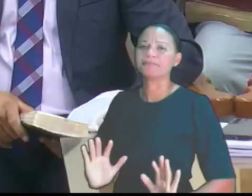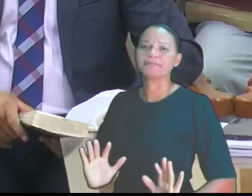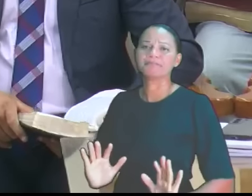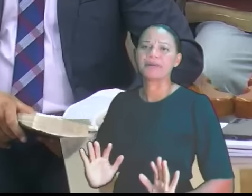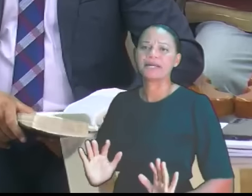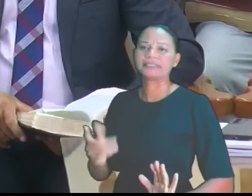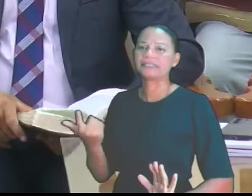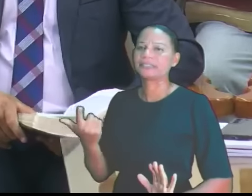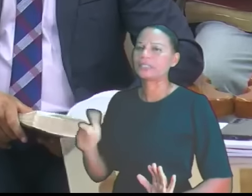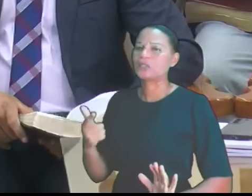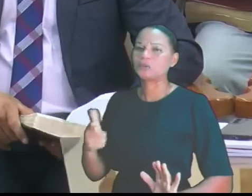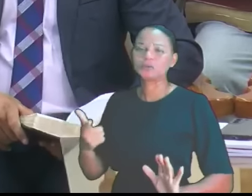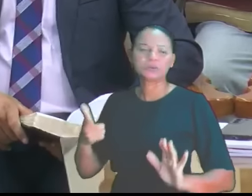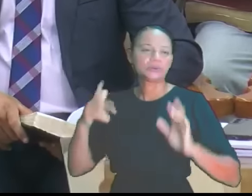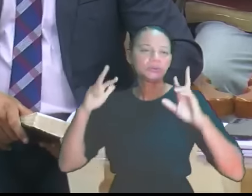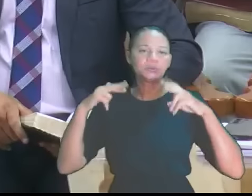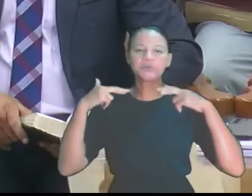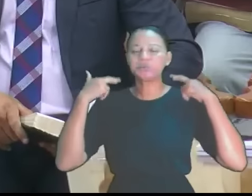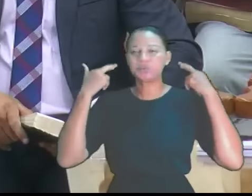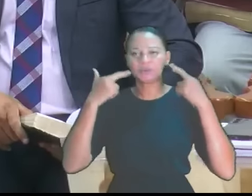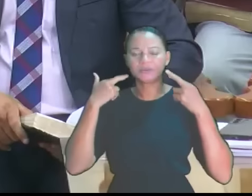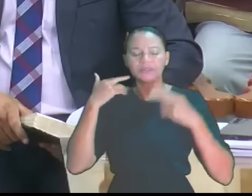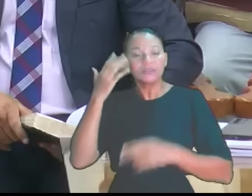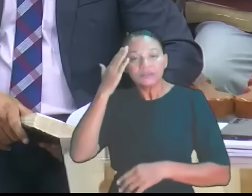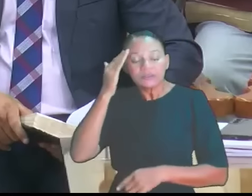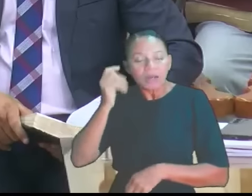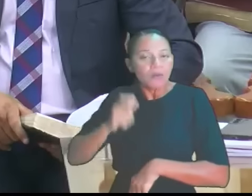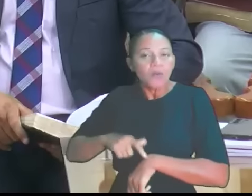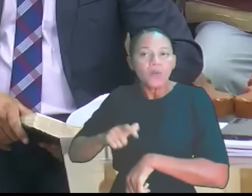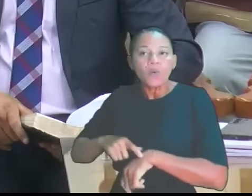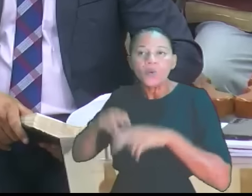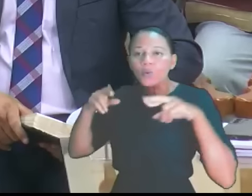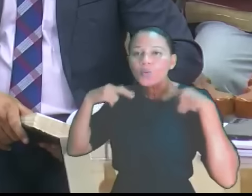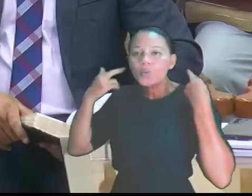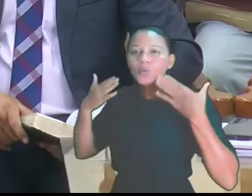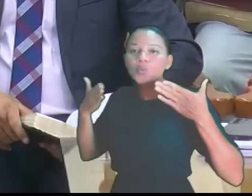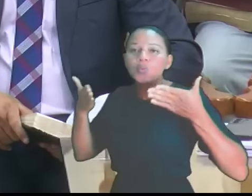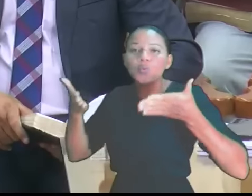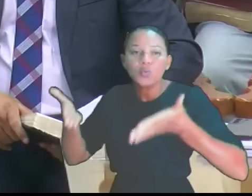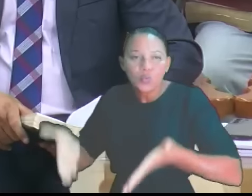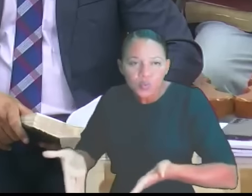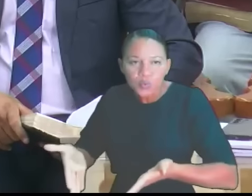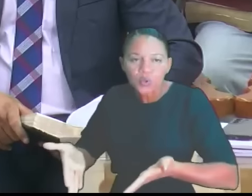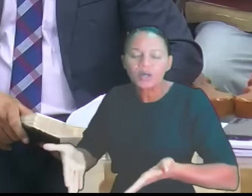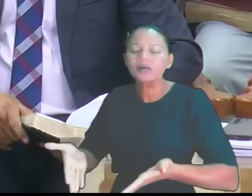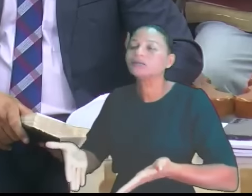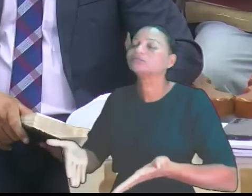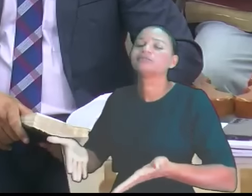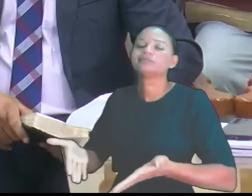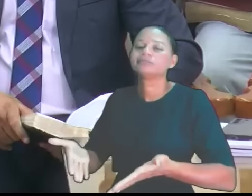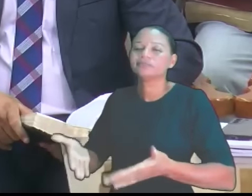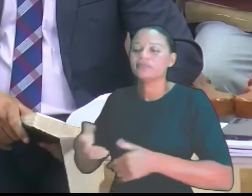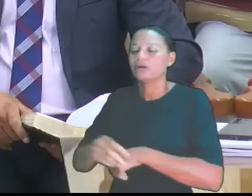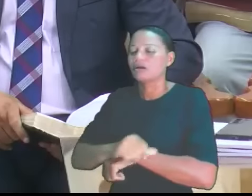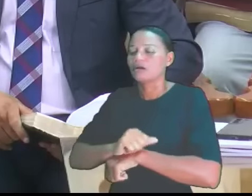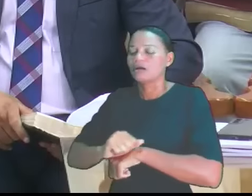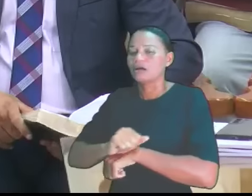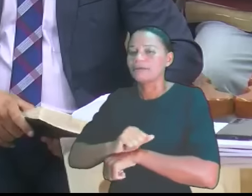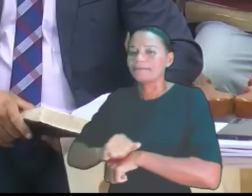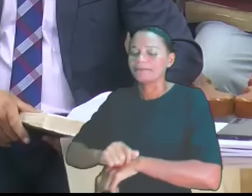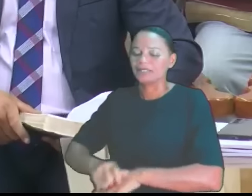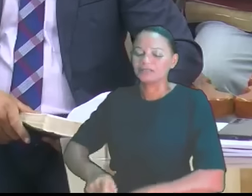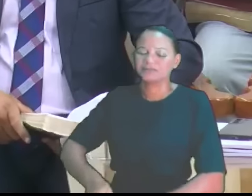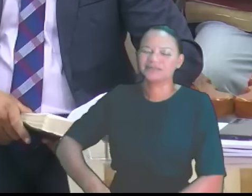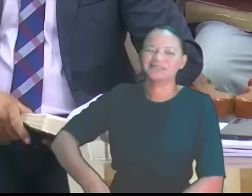cordeiro. Sabe que hora que o cordeiro chegou? Na hora que Abraão levantou o cutelo, irmão.